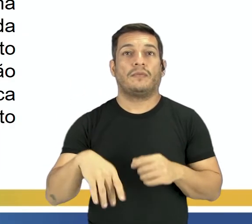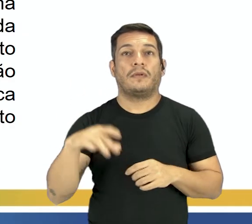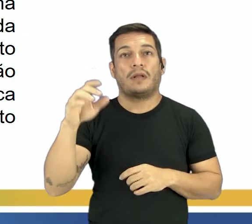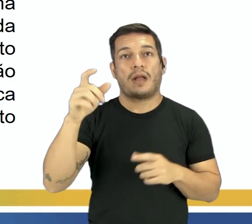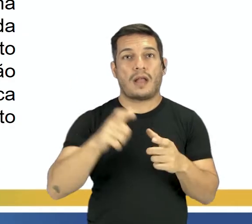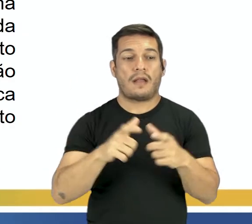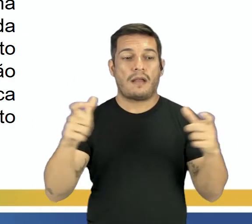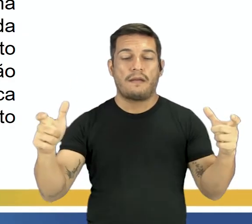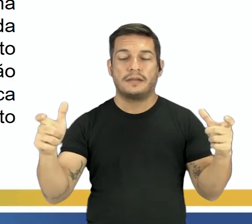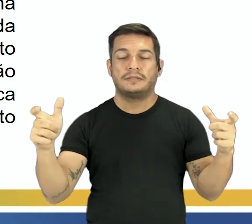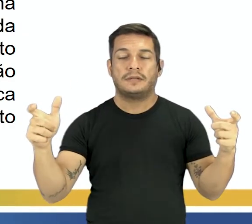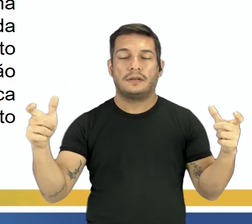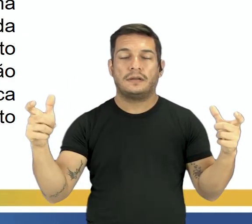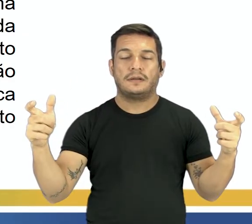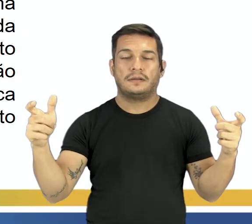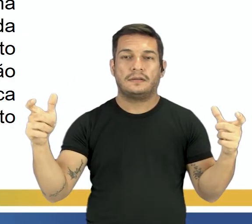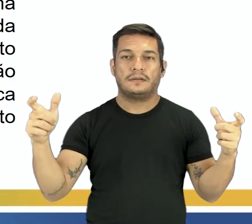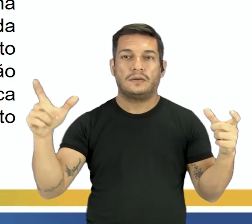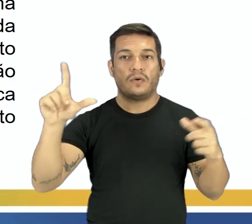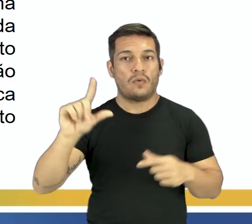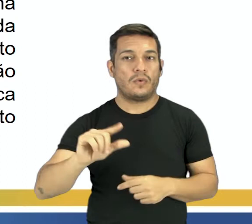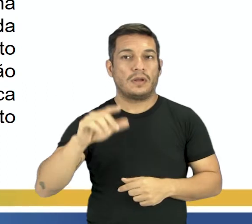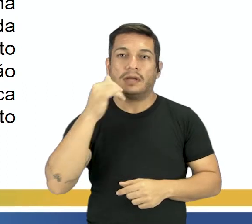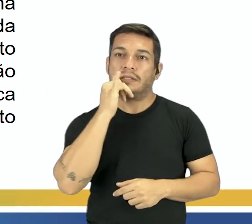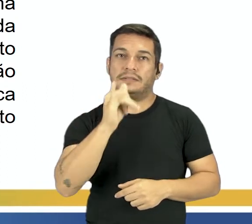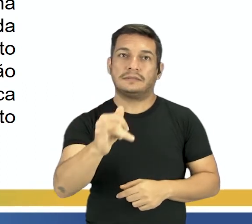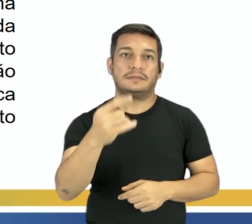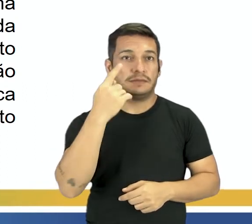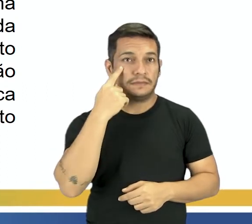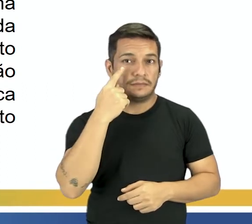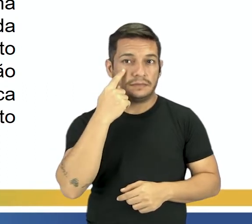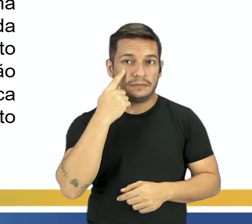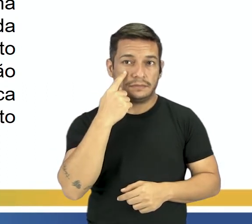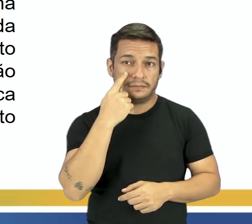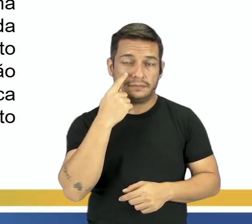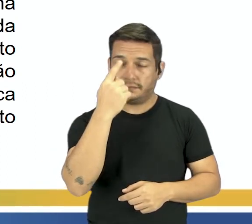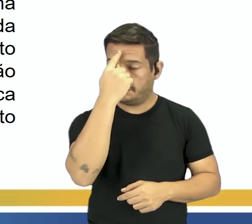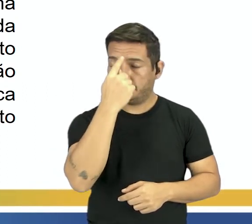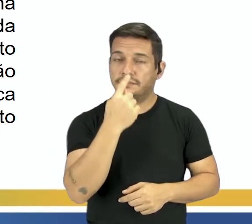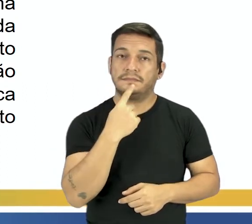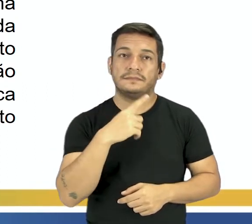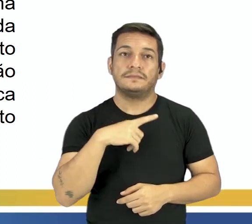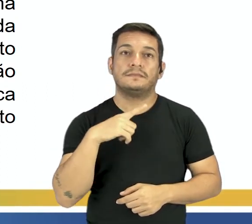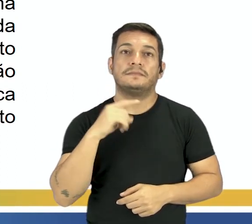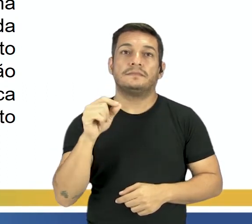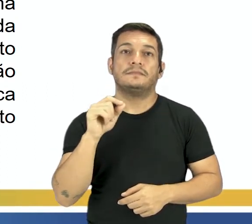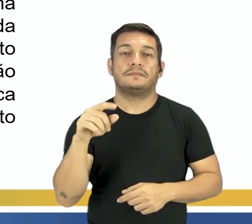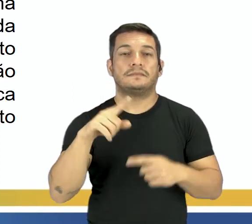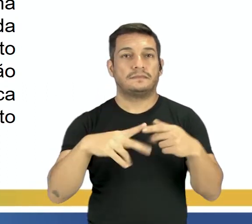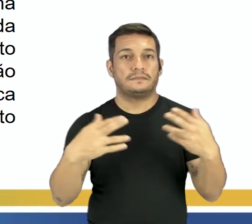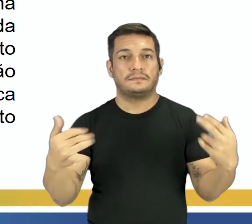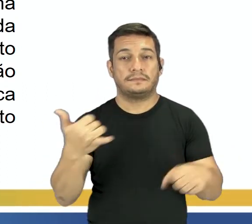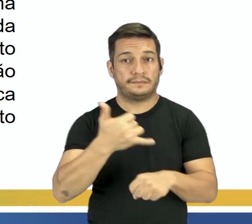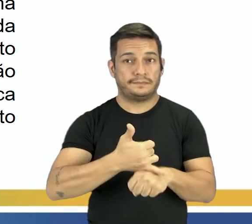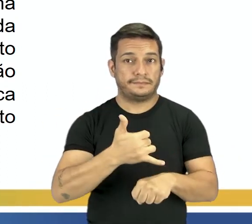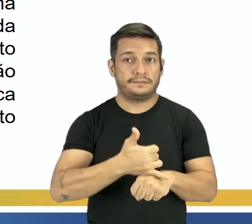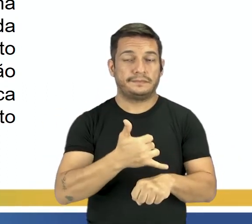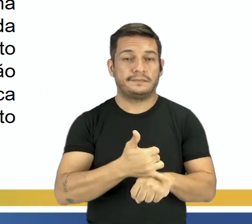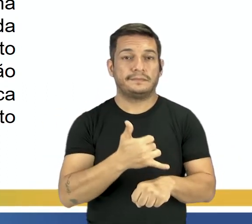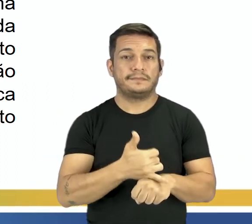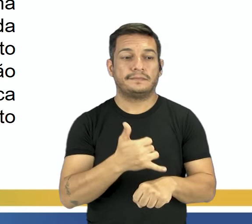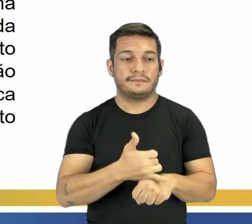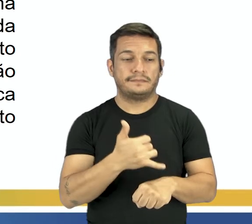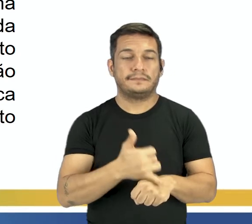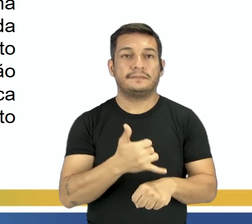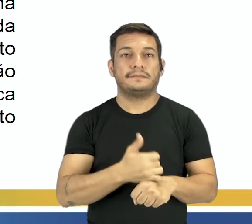ou aumentar a tensão elétrica. Olhando aqui na imagem, a gente tem um material metálico e a